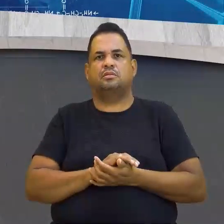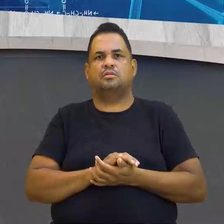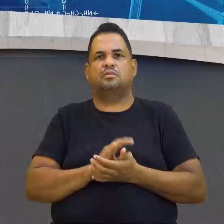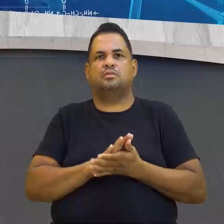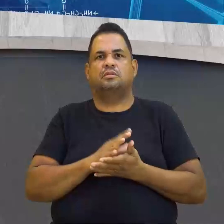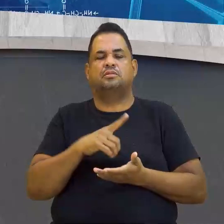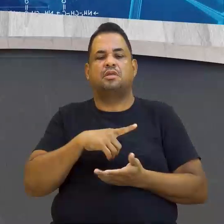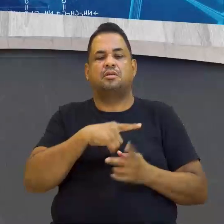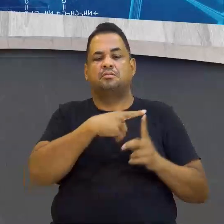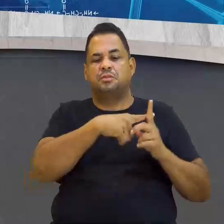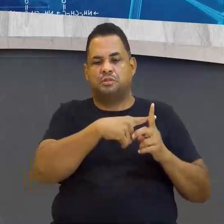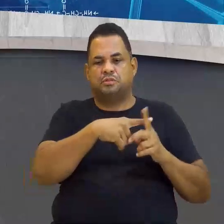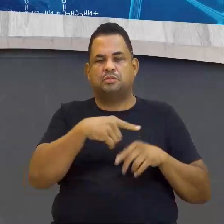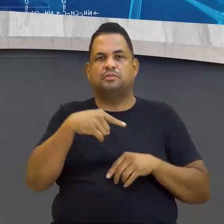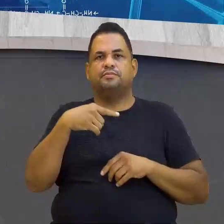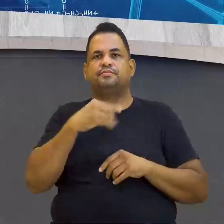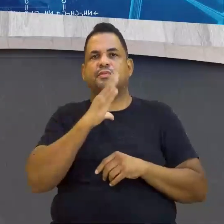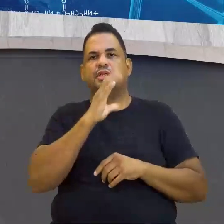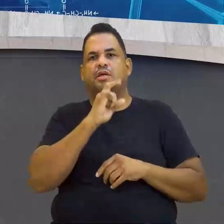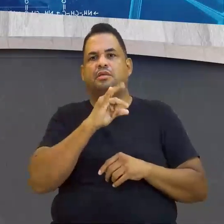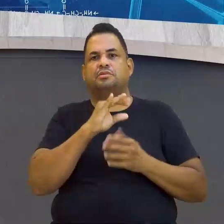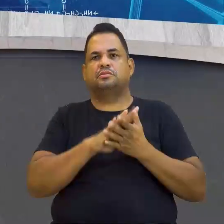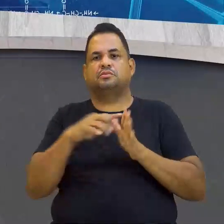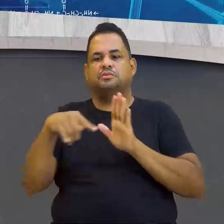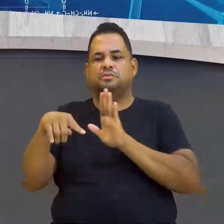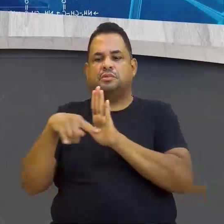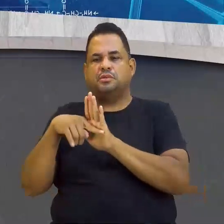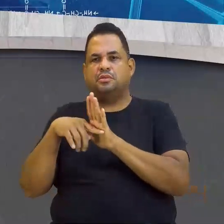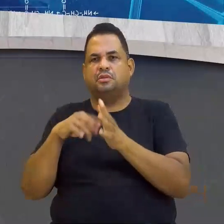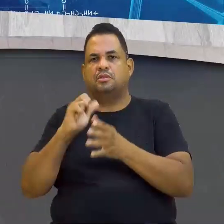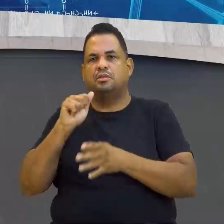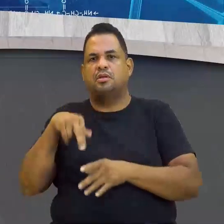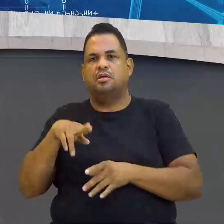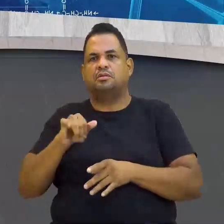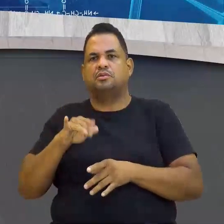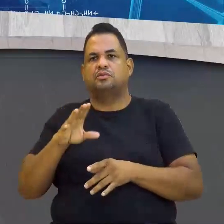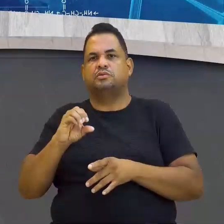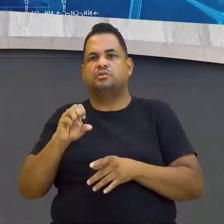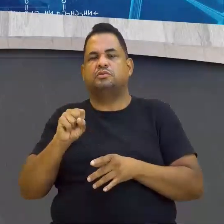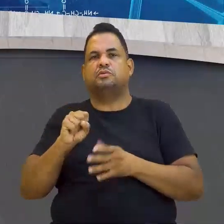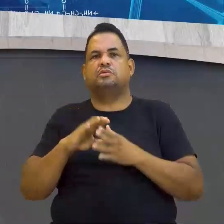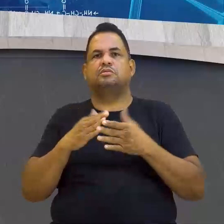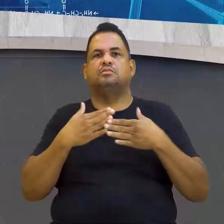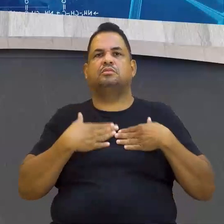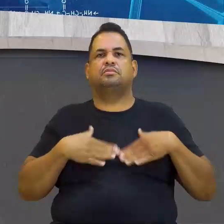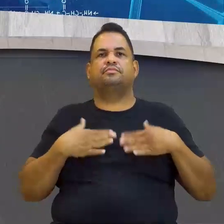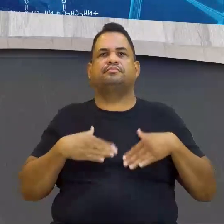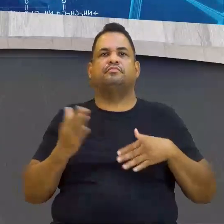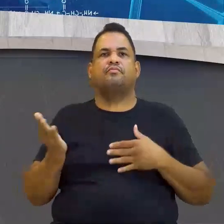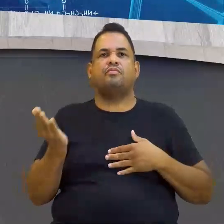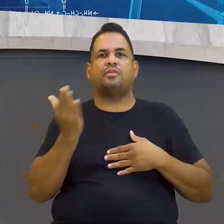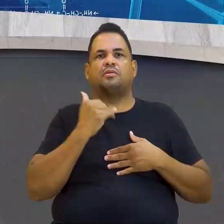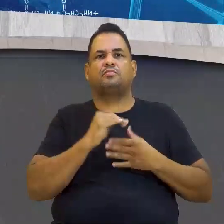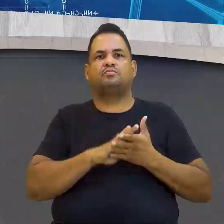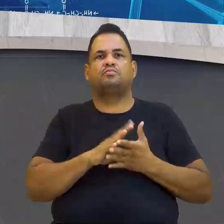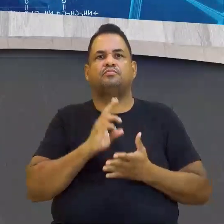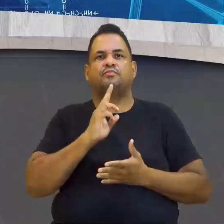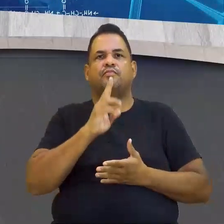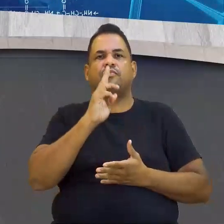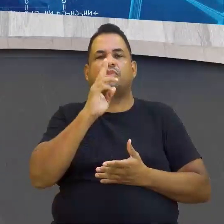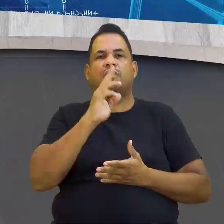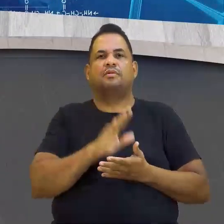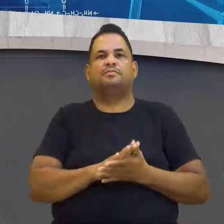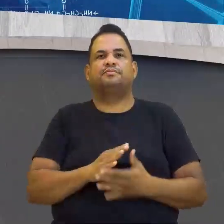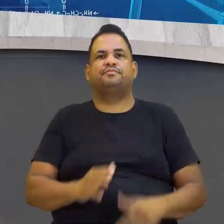cargas positivas, cátions, e as cargas negativas, os ânions. Tranquilo? Então vamos lá continuar na